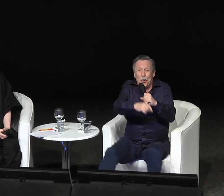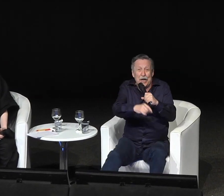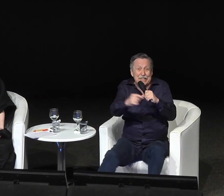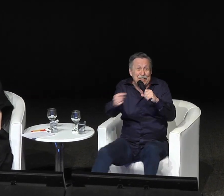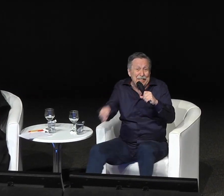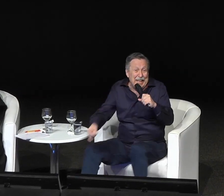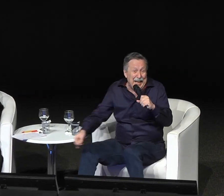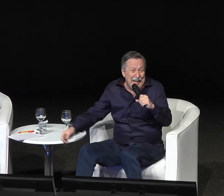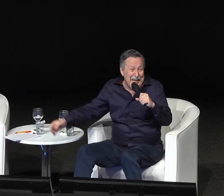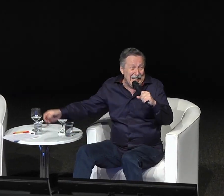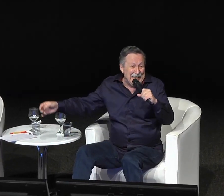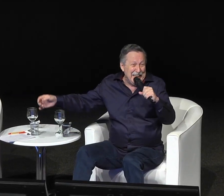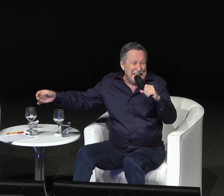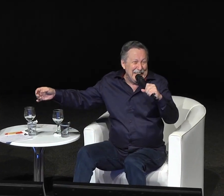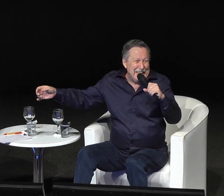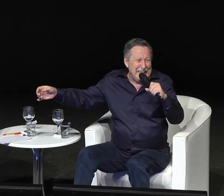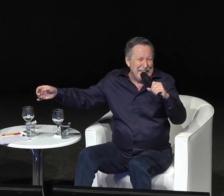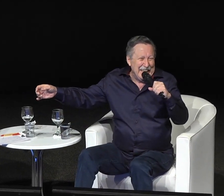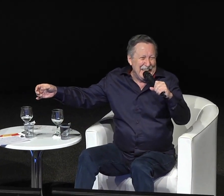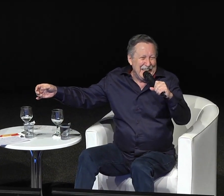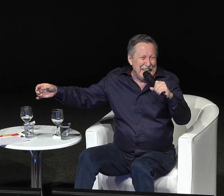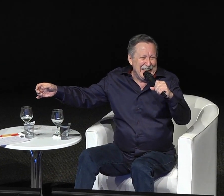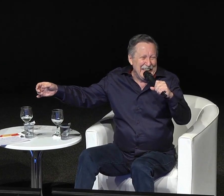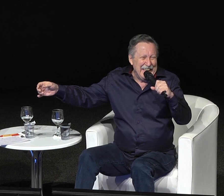do coração e da...